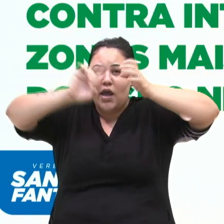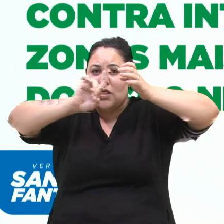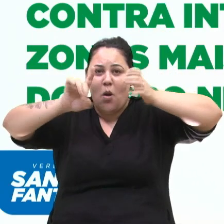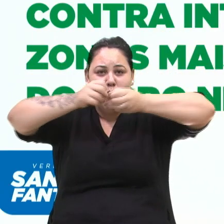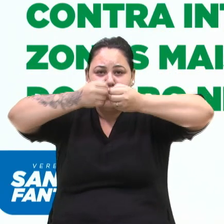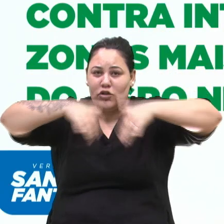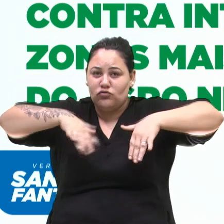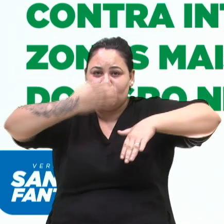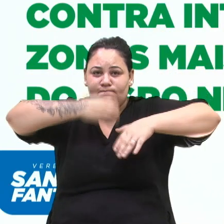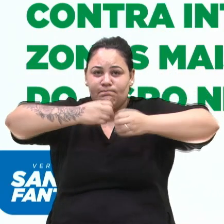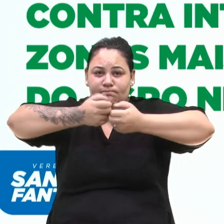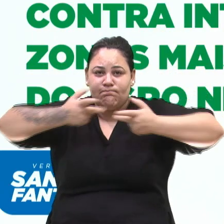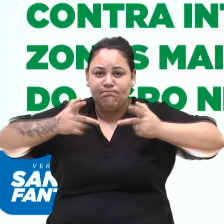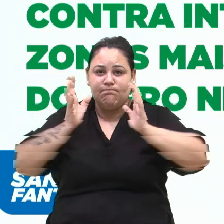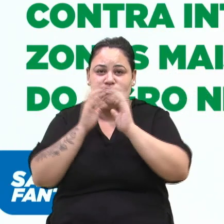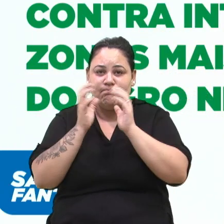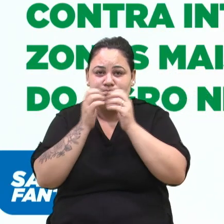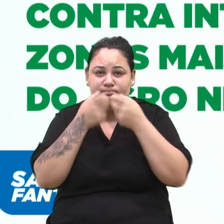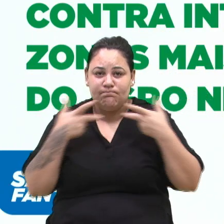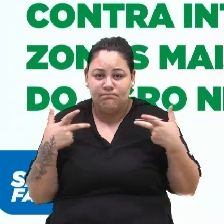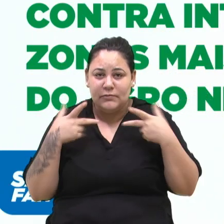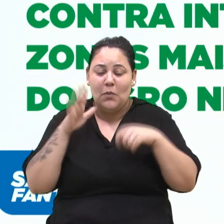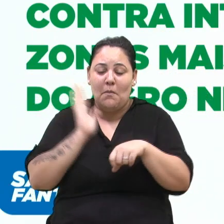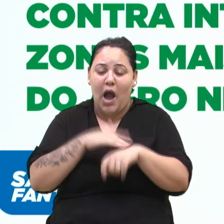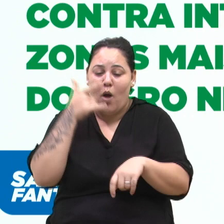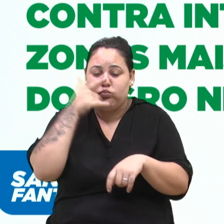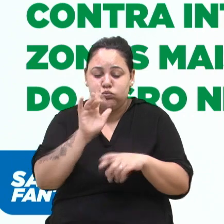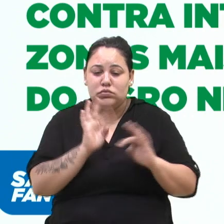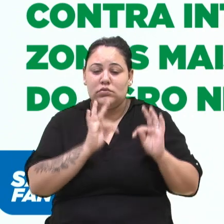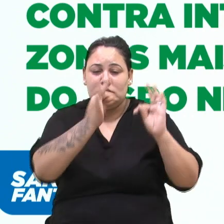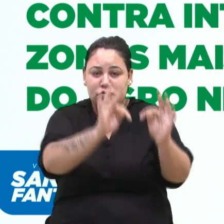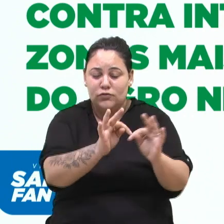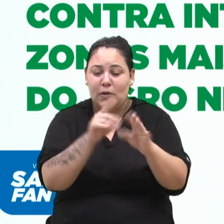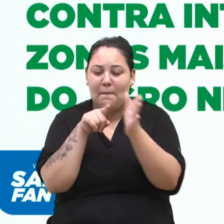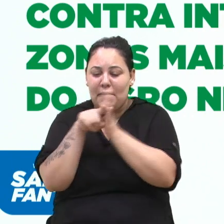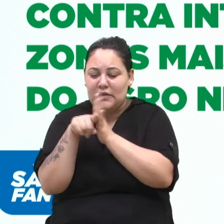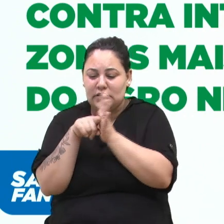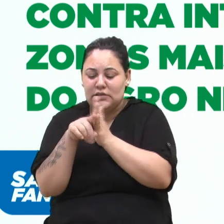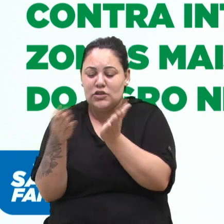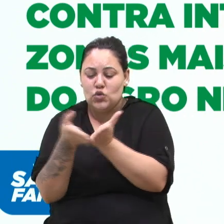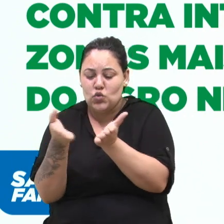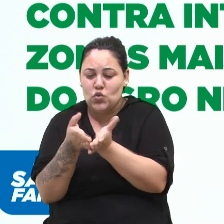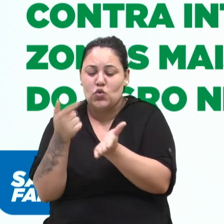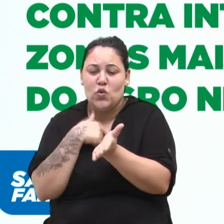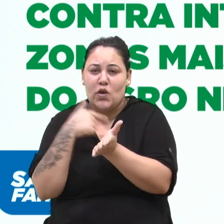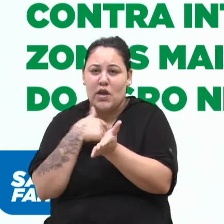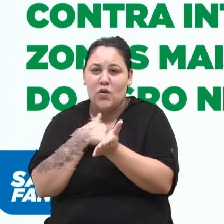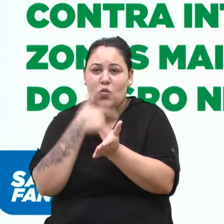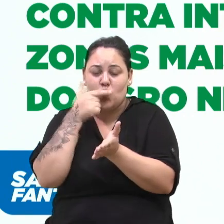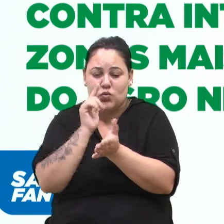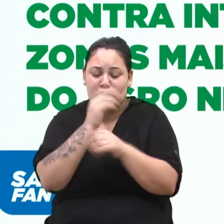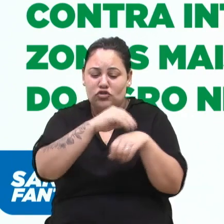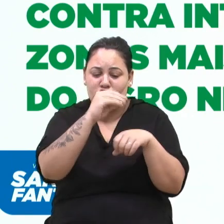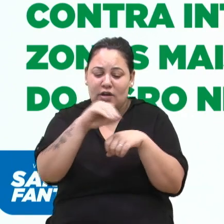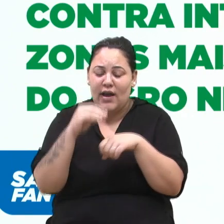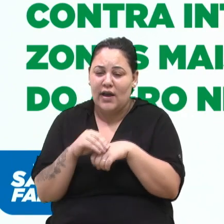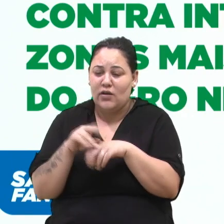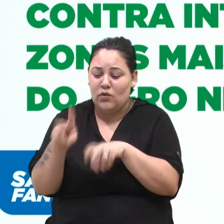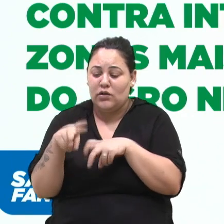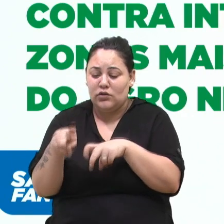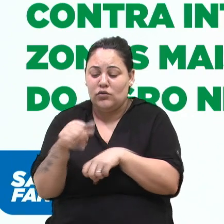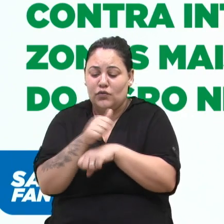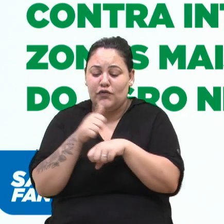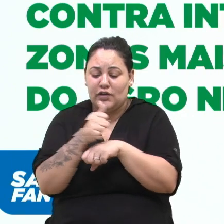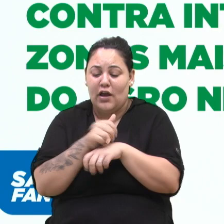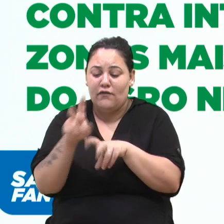uma conquista tecnológica que, na busca, na pesquisa, eu trouxe, e um agricultor de Fazenda Souza já encomendou esse